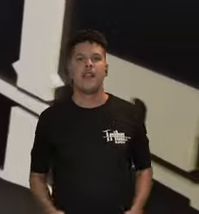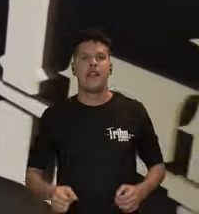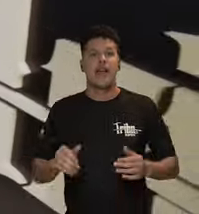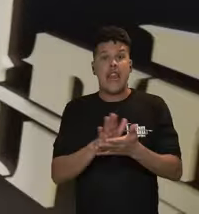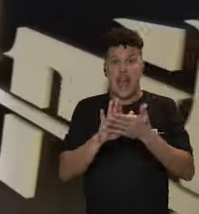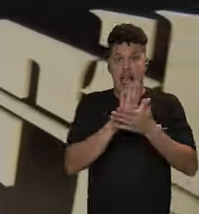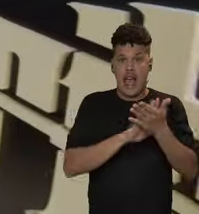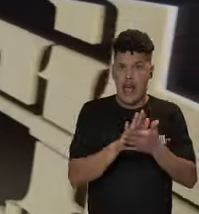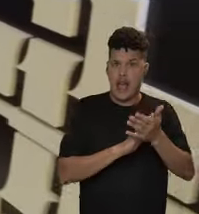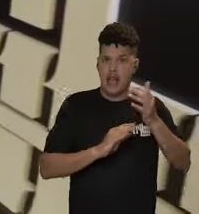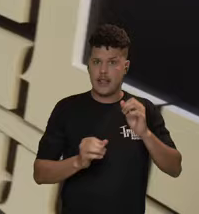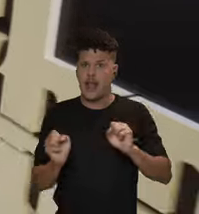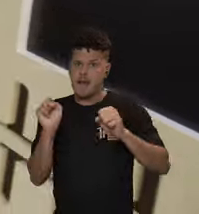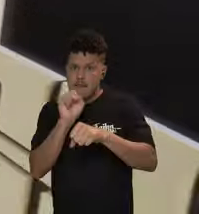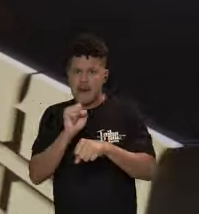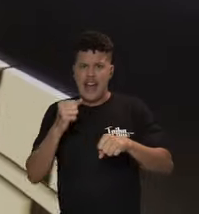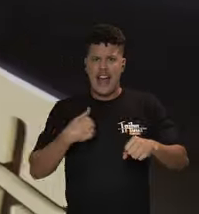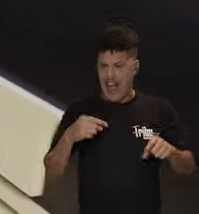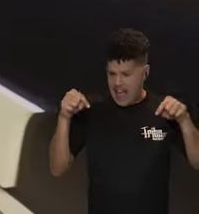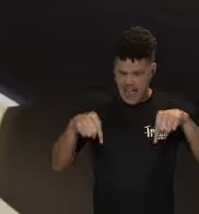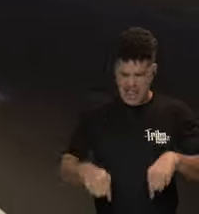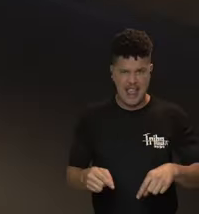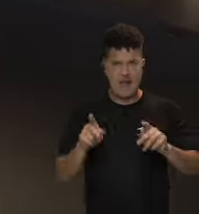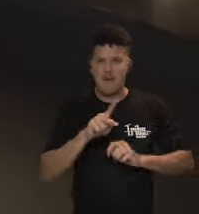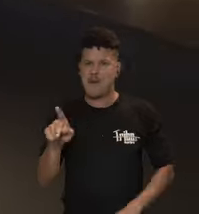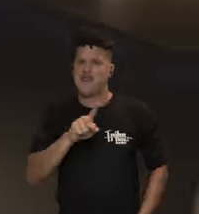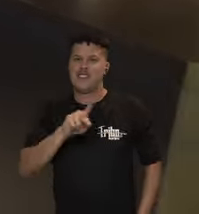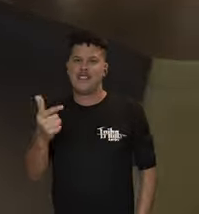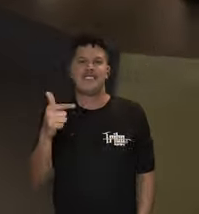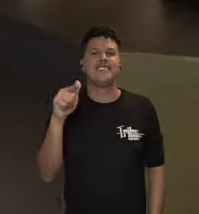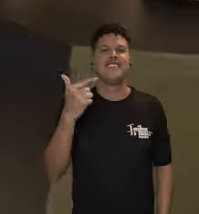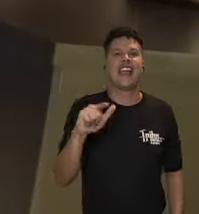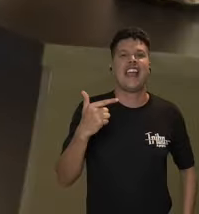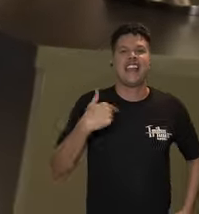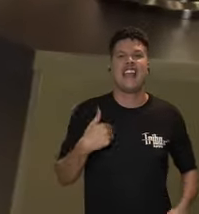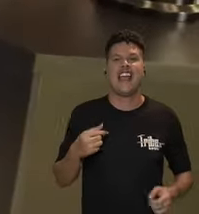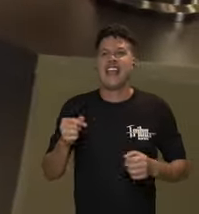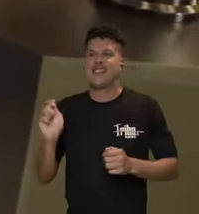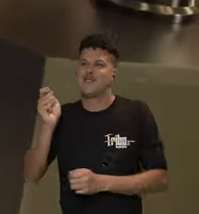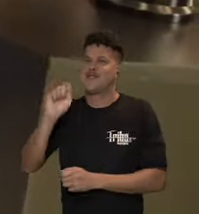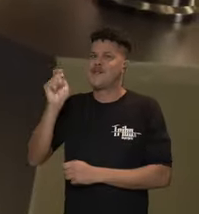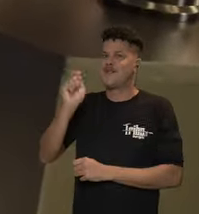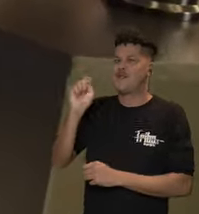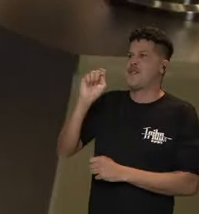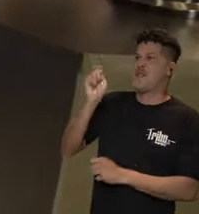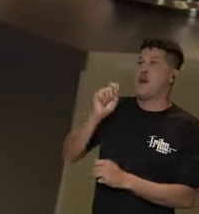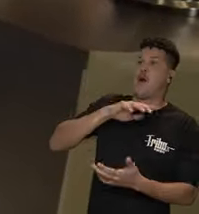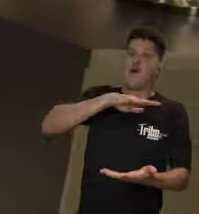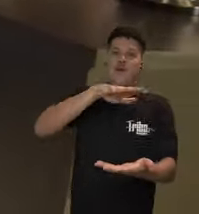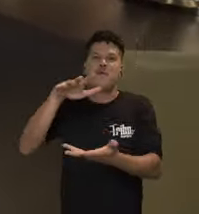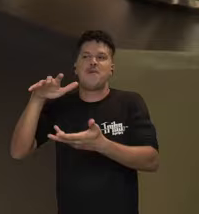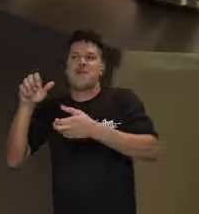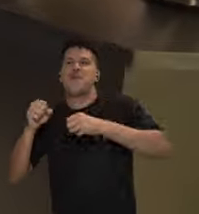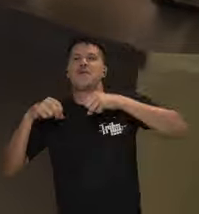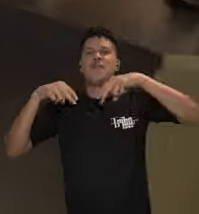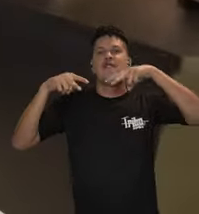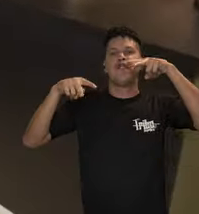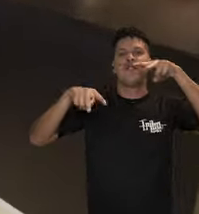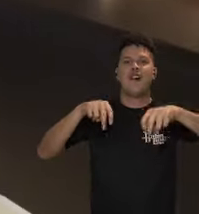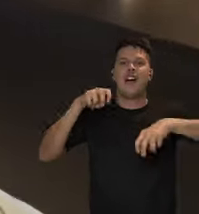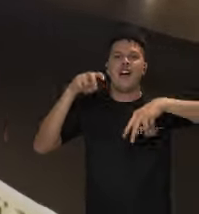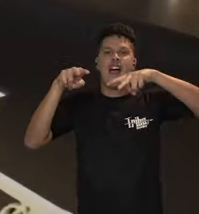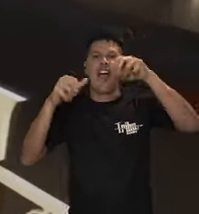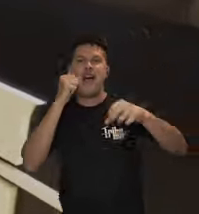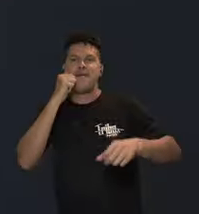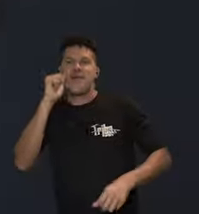Nada de desânimo, ninguém aqui é professor. Solta dor de pipa no meu mundo voador. Bela traz